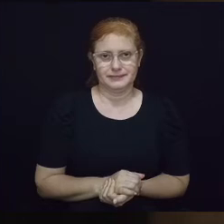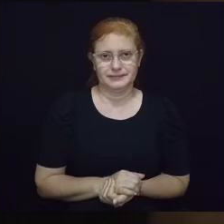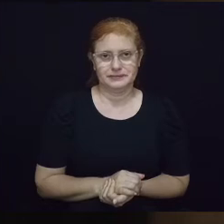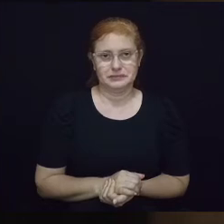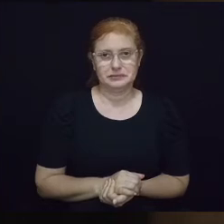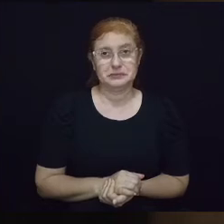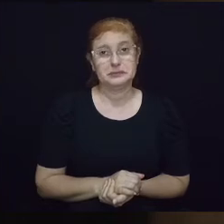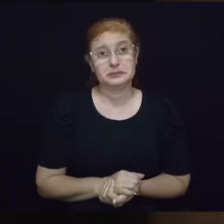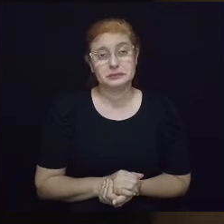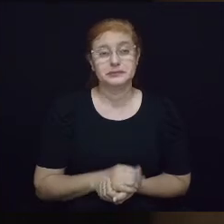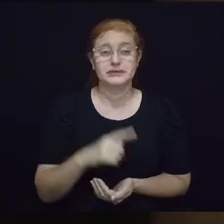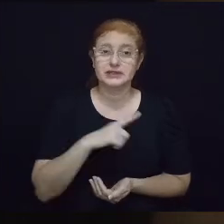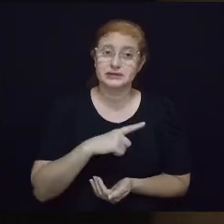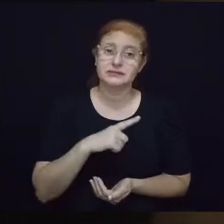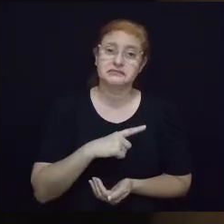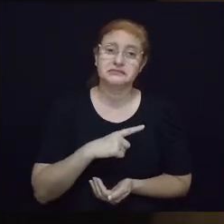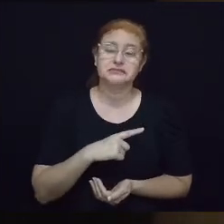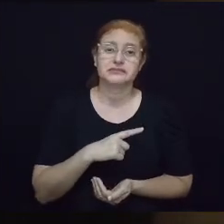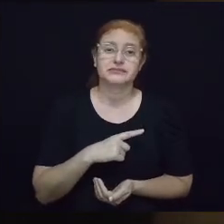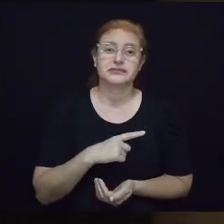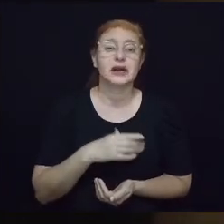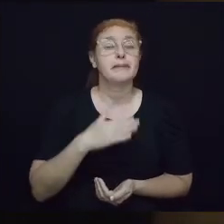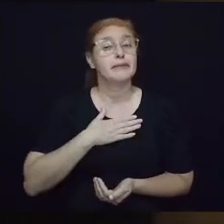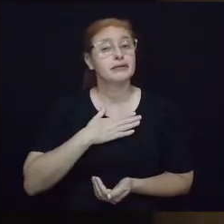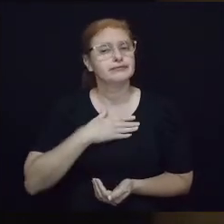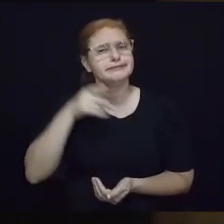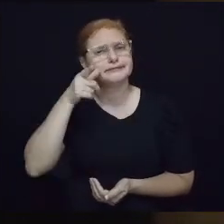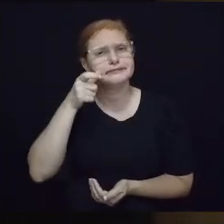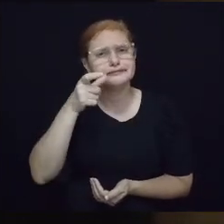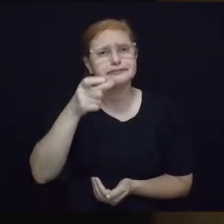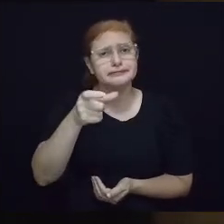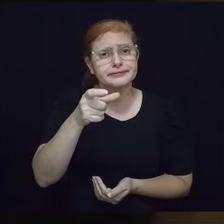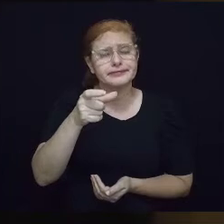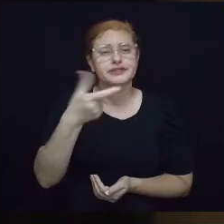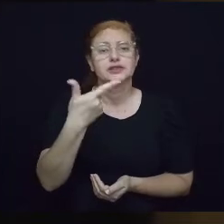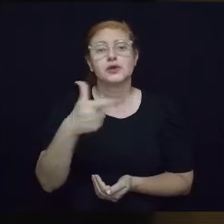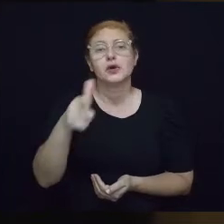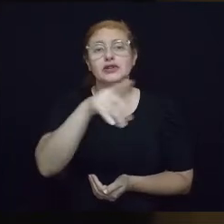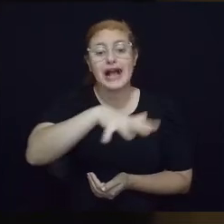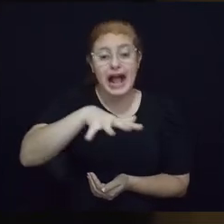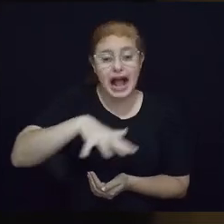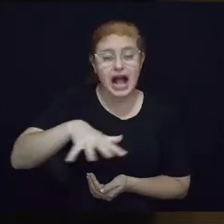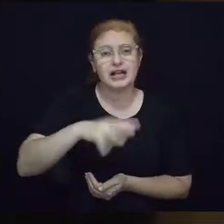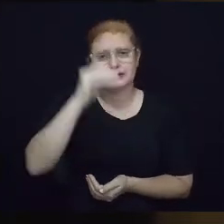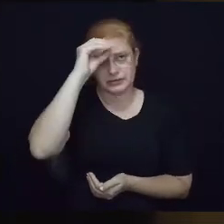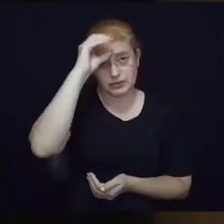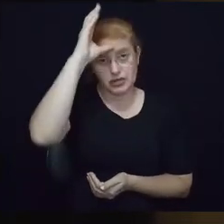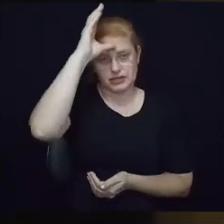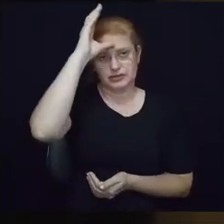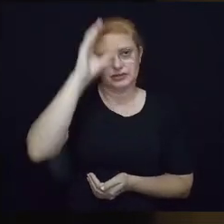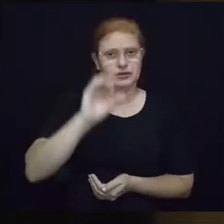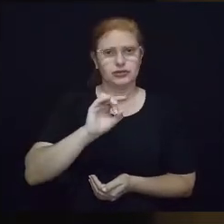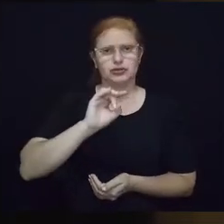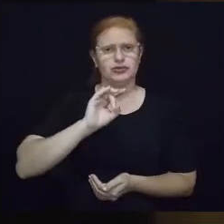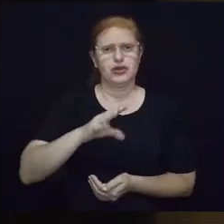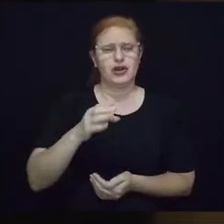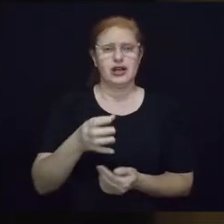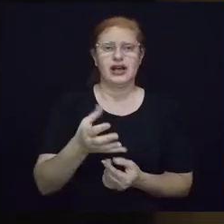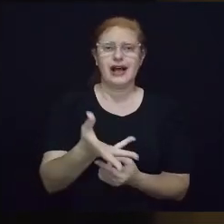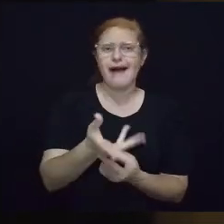Eu tenho, assim, que nem eu falei, meus interesses são em outras áreas do conhecimento que não as artes